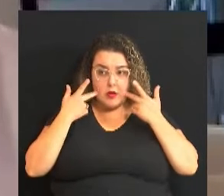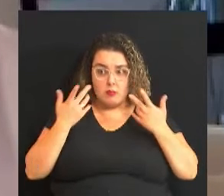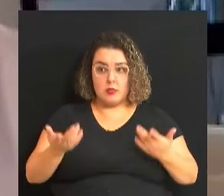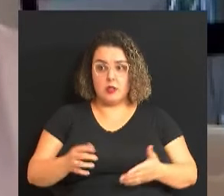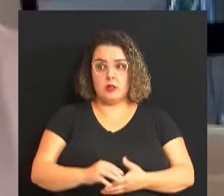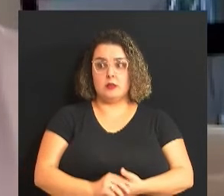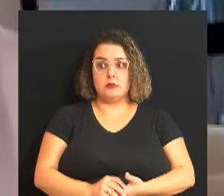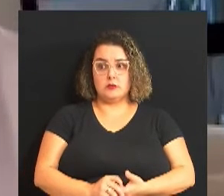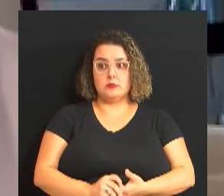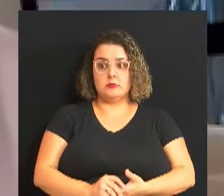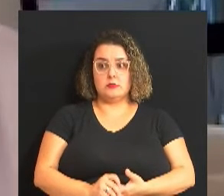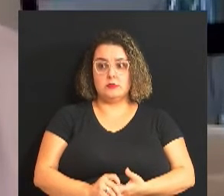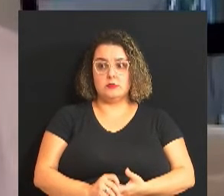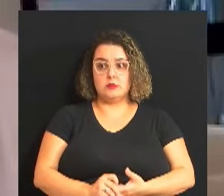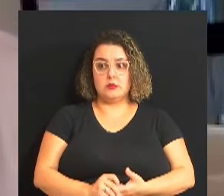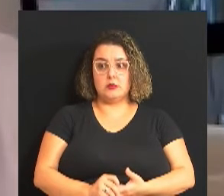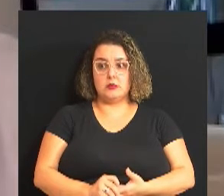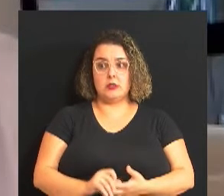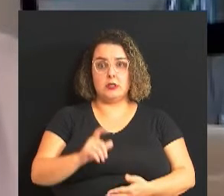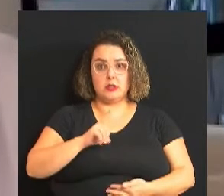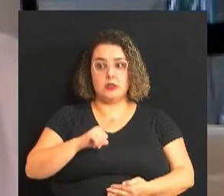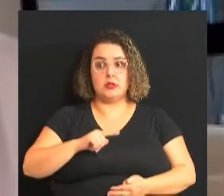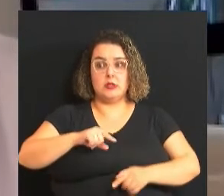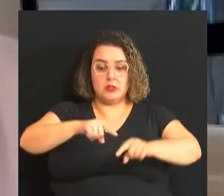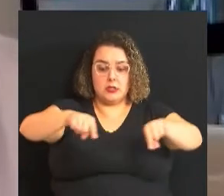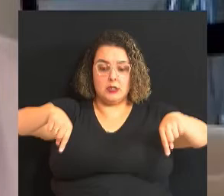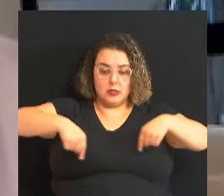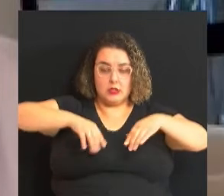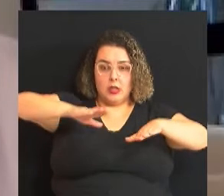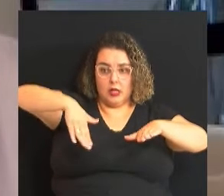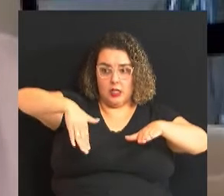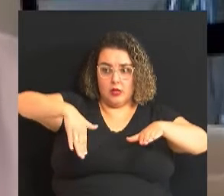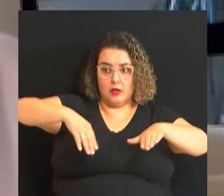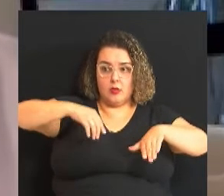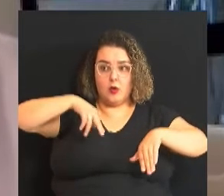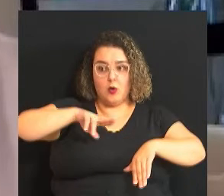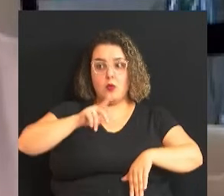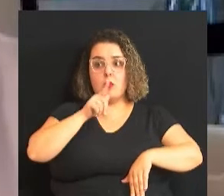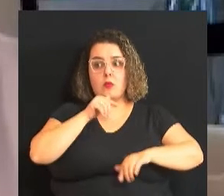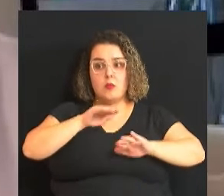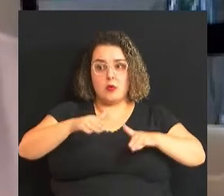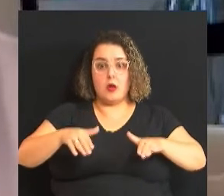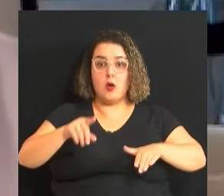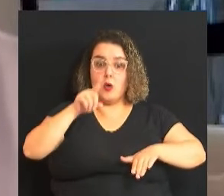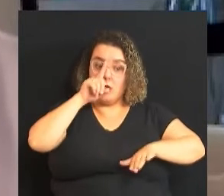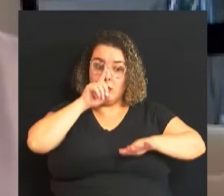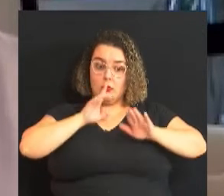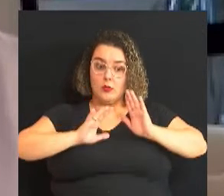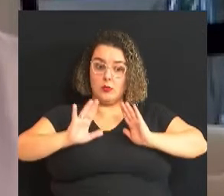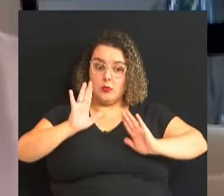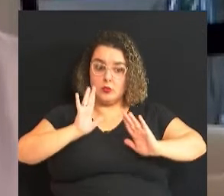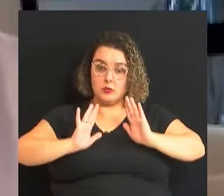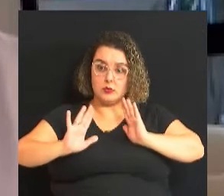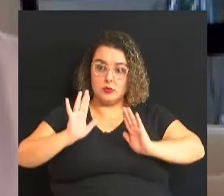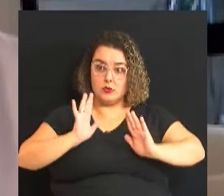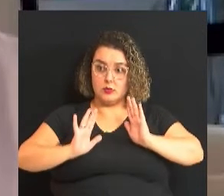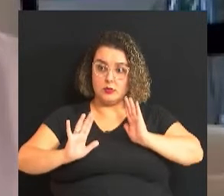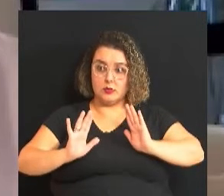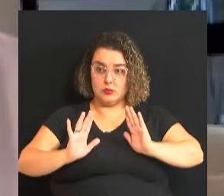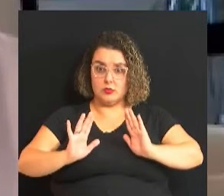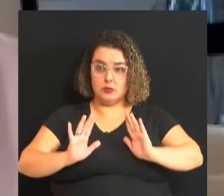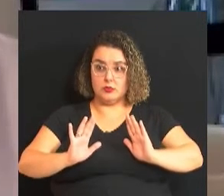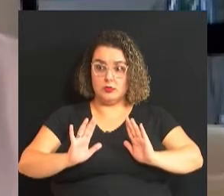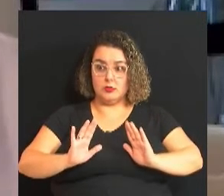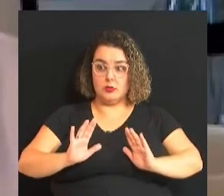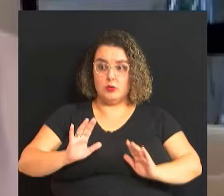ela teria que entrar, por exemplo, na água da piscina ou entrar na água do mar com muito cuidado para o estômago